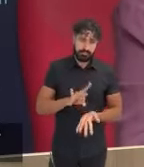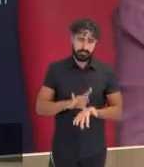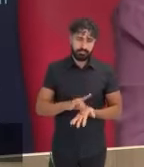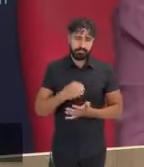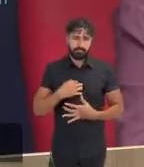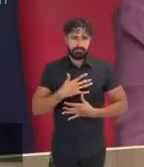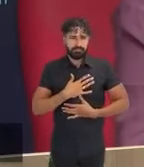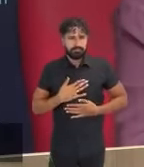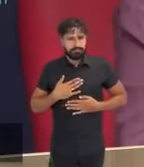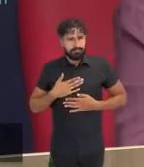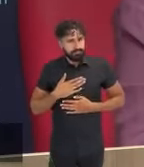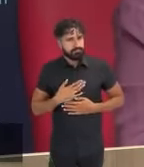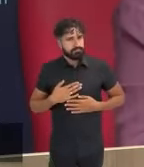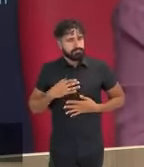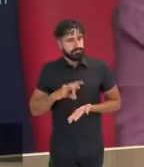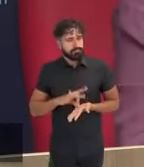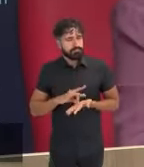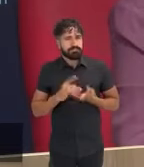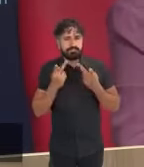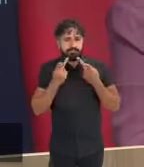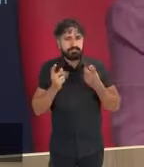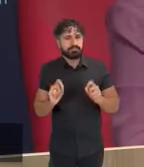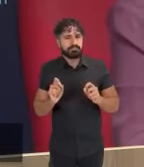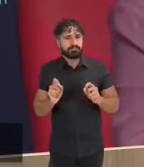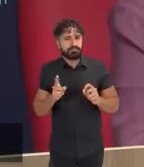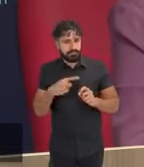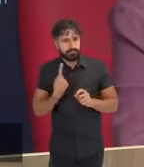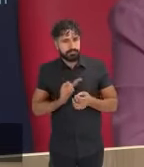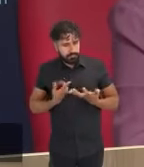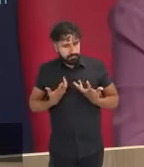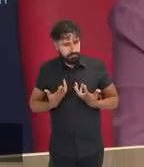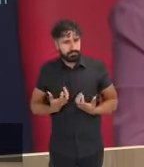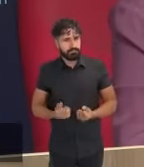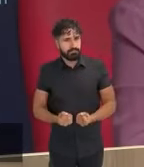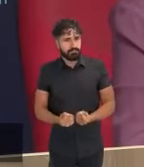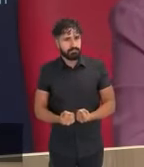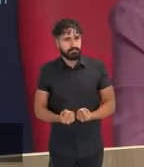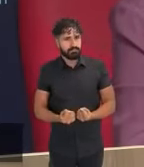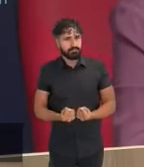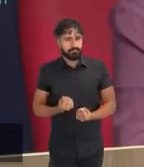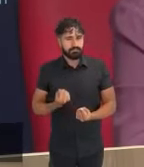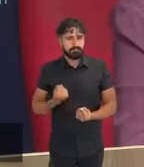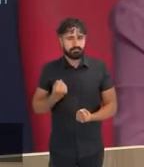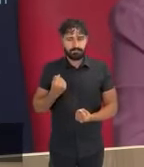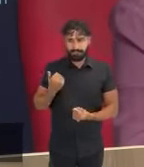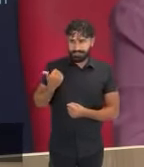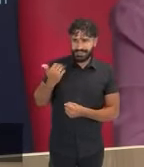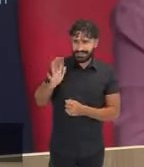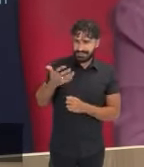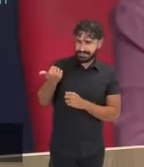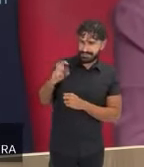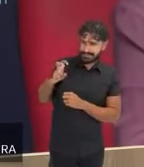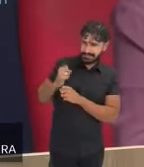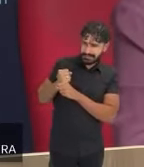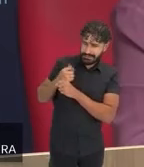satisfação e dizer que vamos, passados esses 15 anos da lei, já